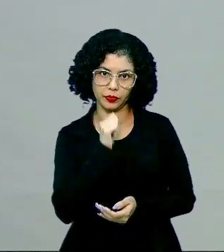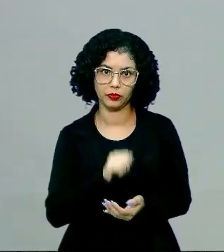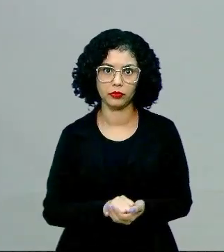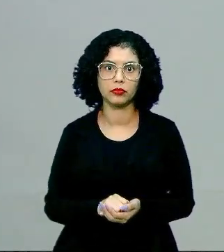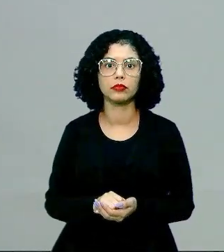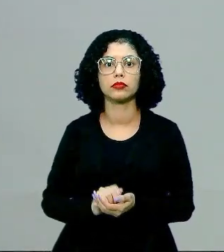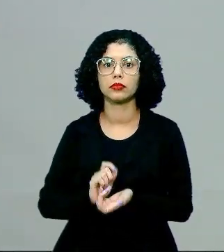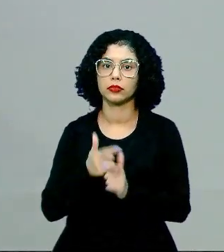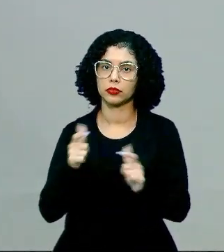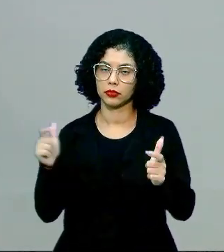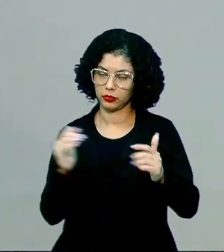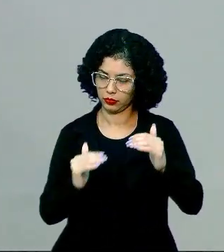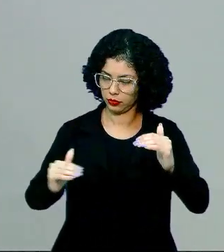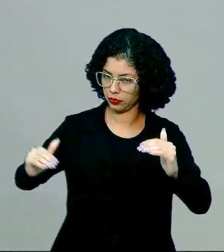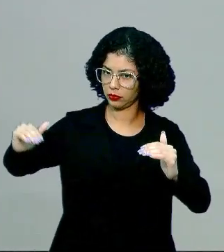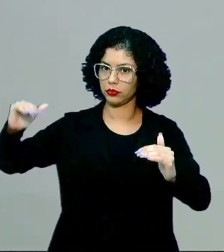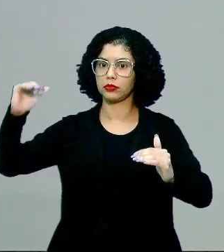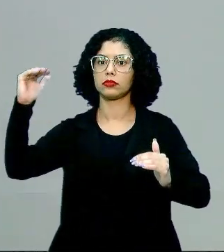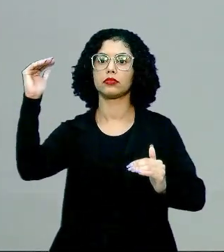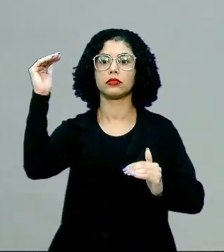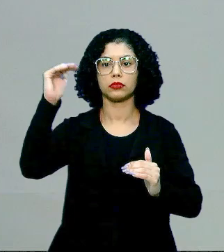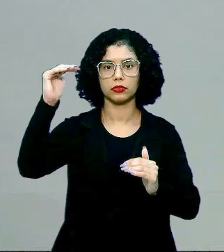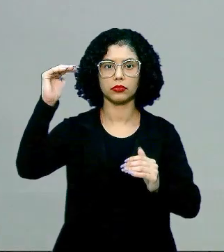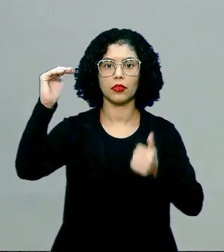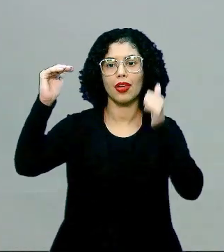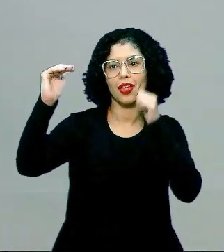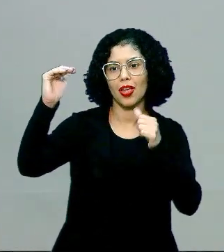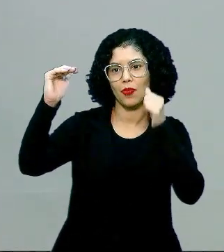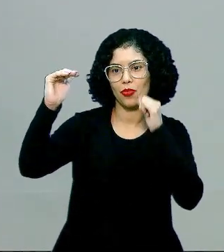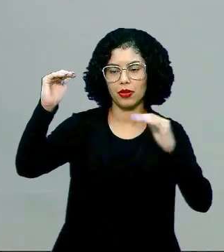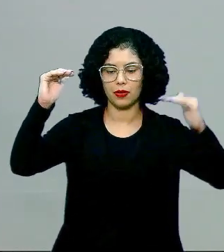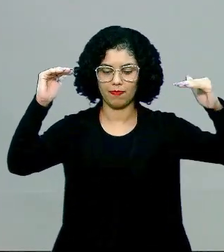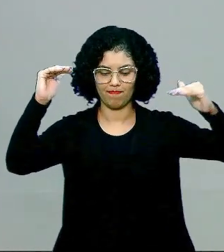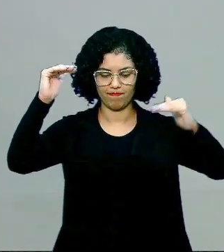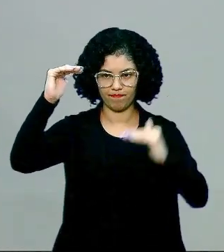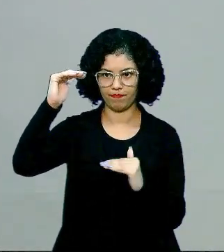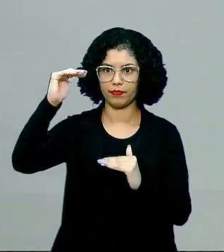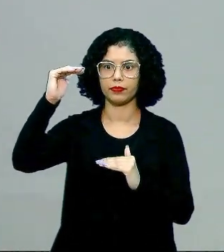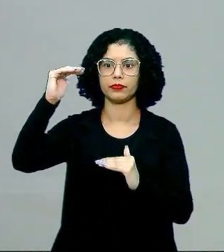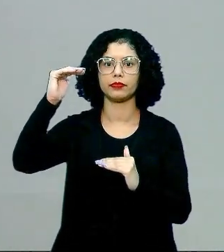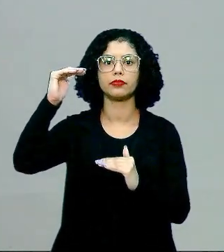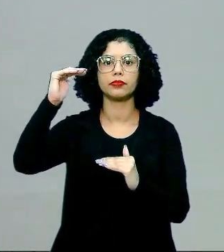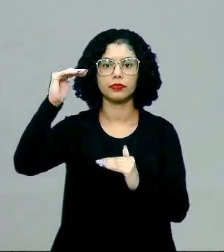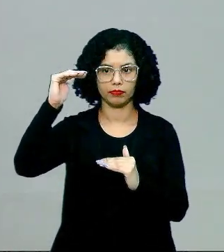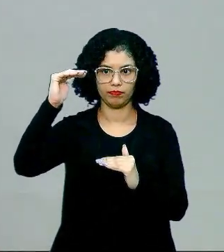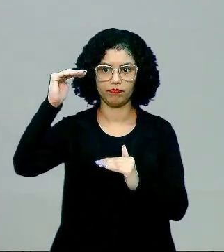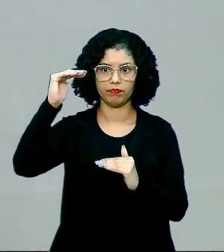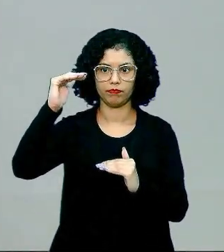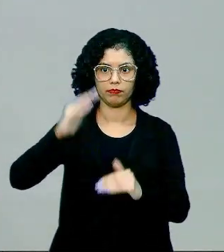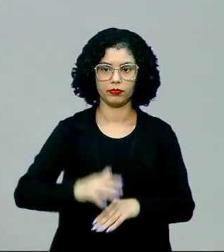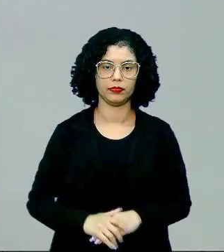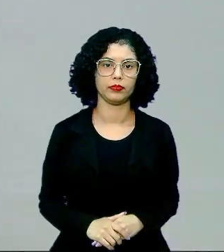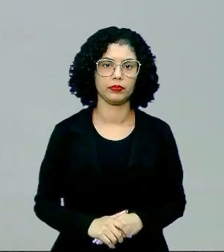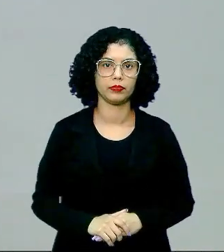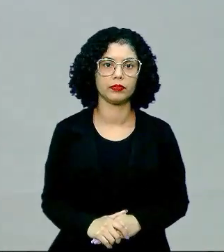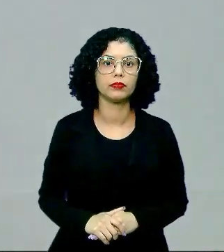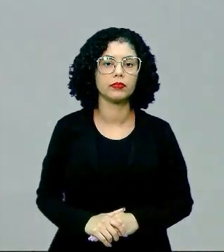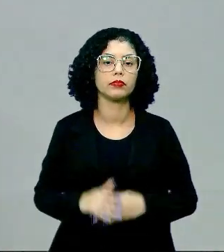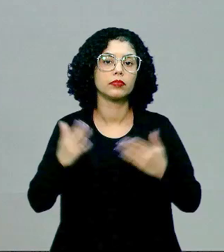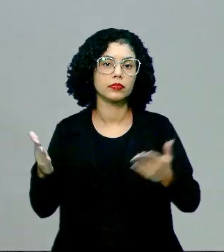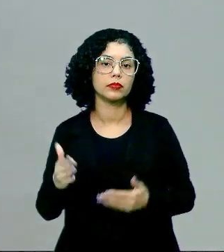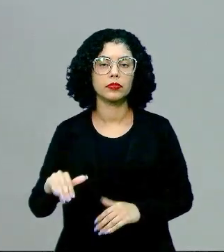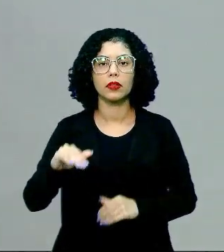é muito apregoado como superior em relação ao gênero feminino.